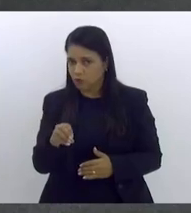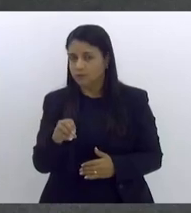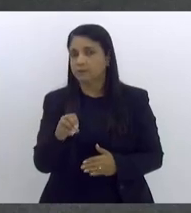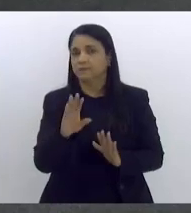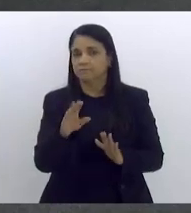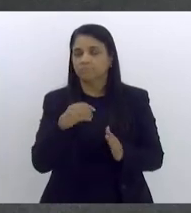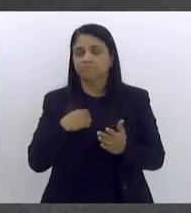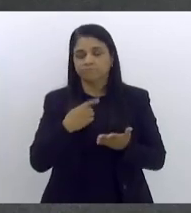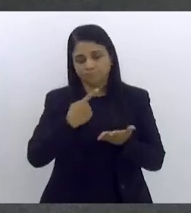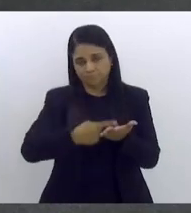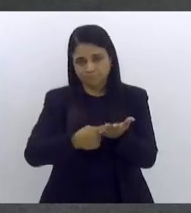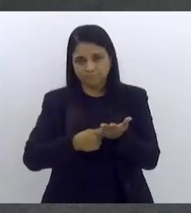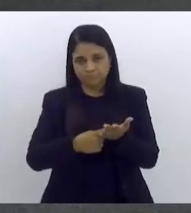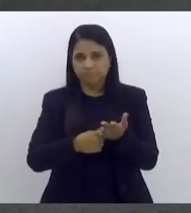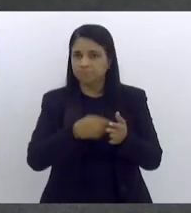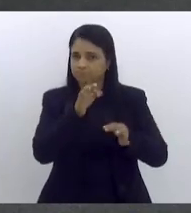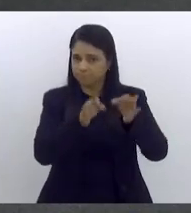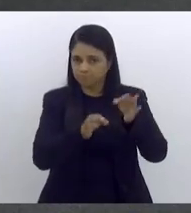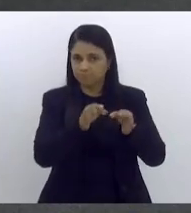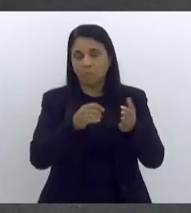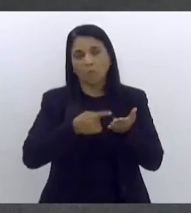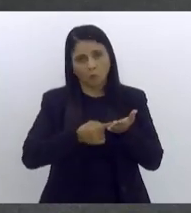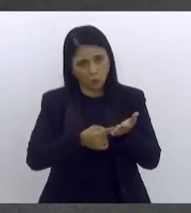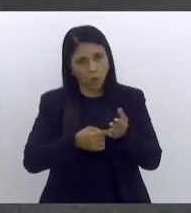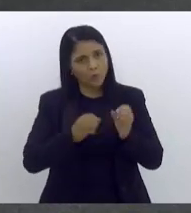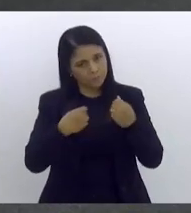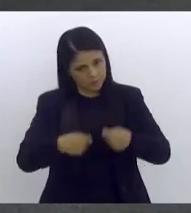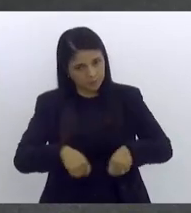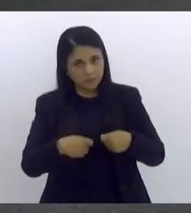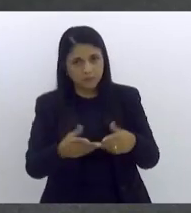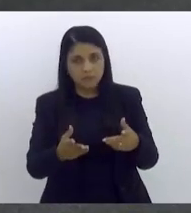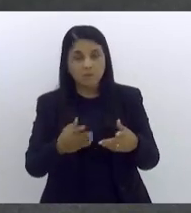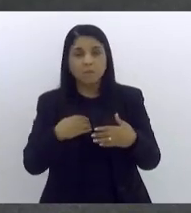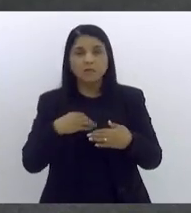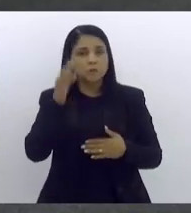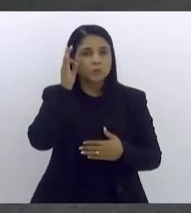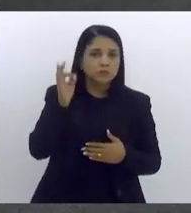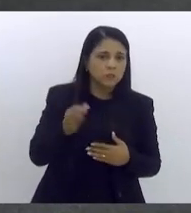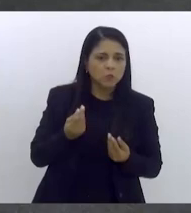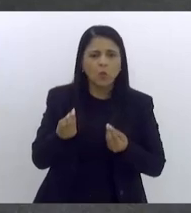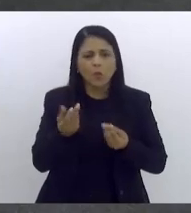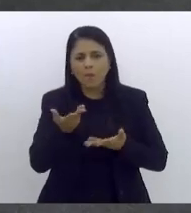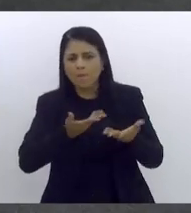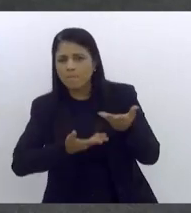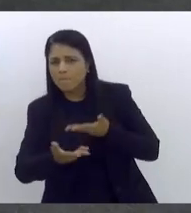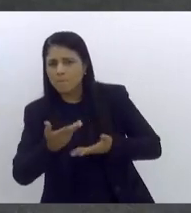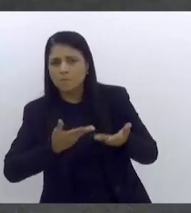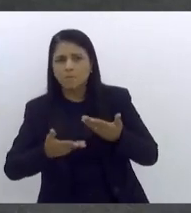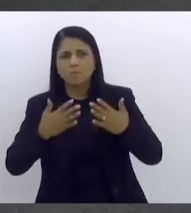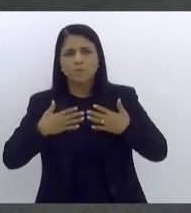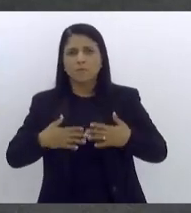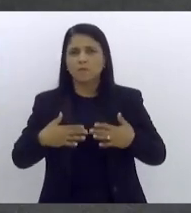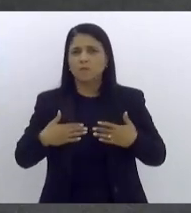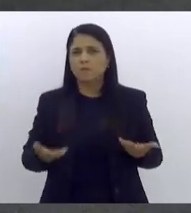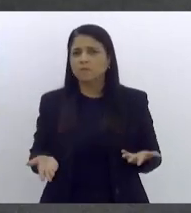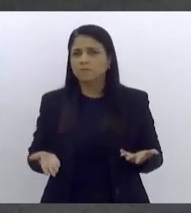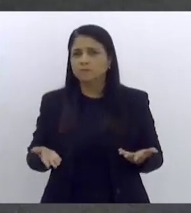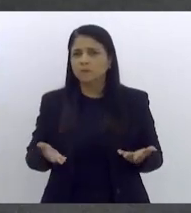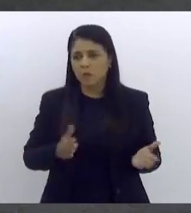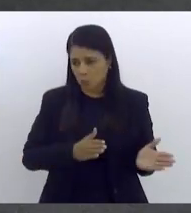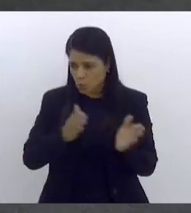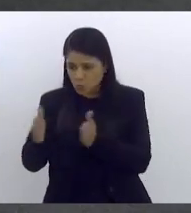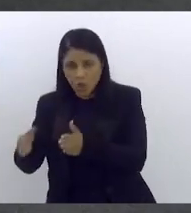se cumpre, mas a gente não entende o porquê que isso não pode ser mediado de uma forma mais tranquila, mas, por outro lado,